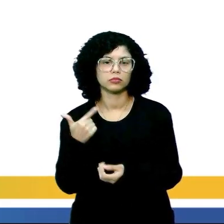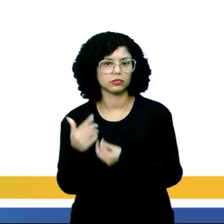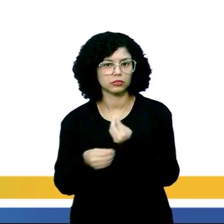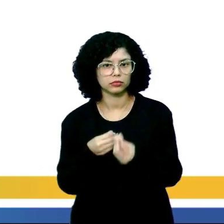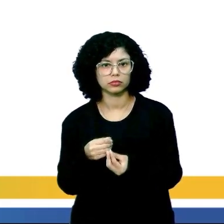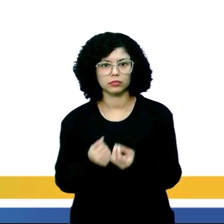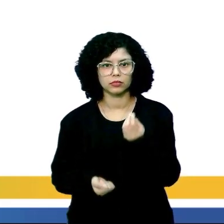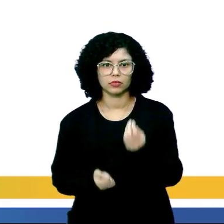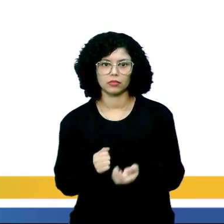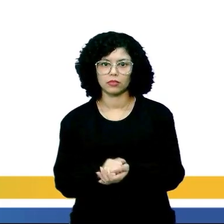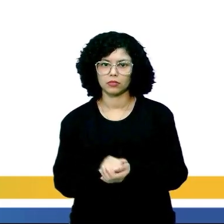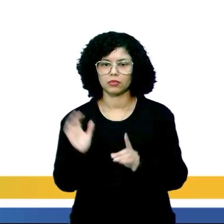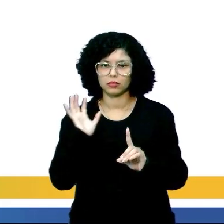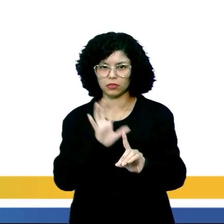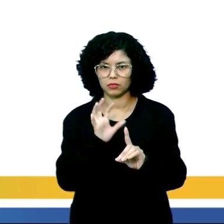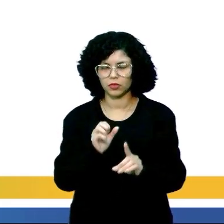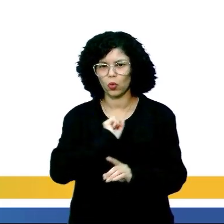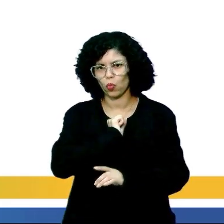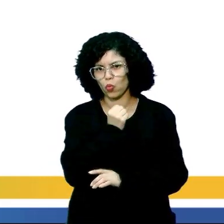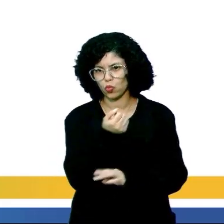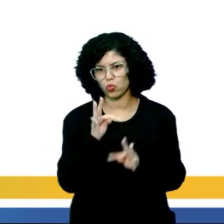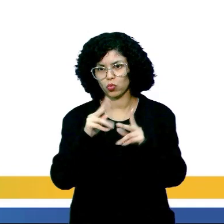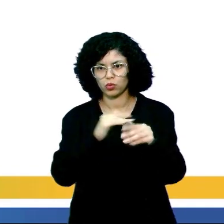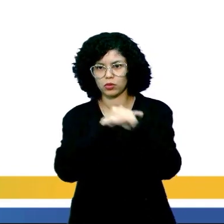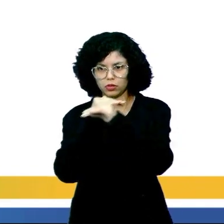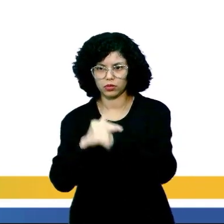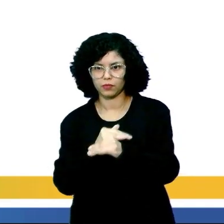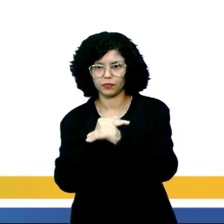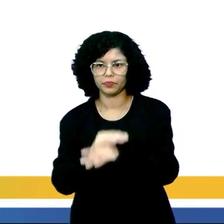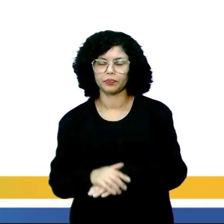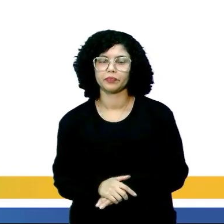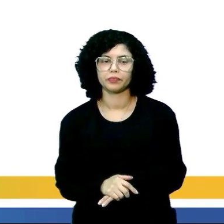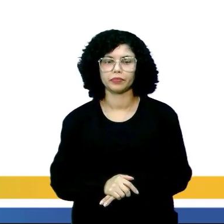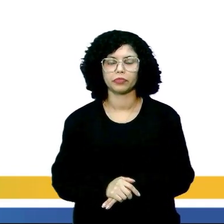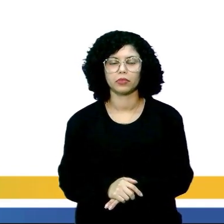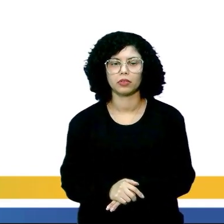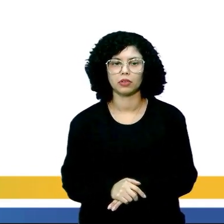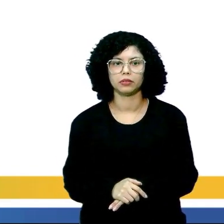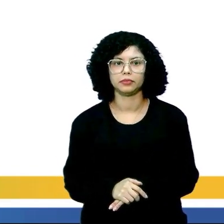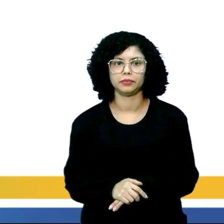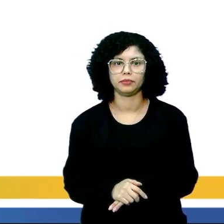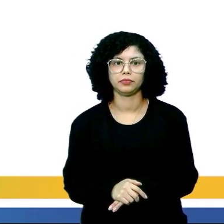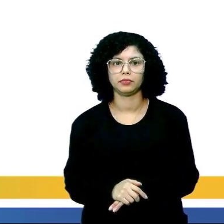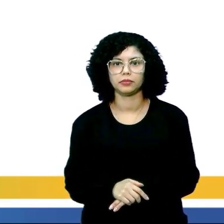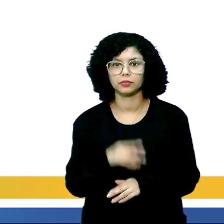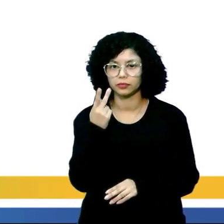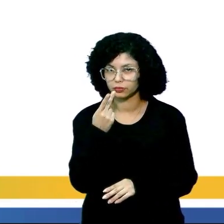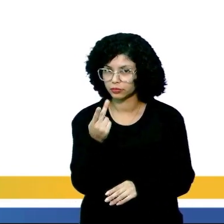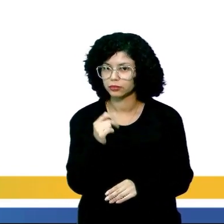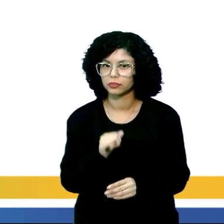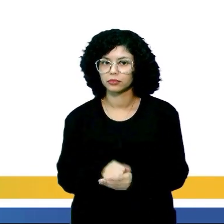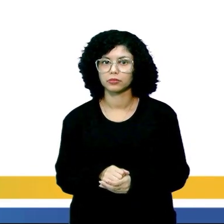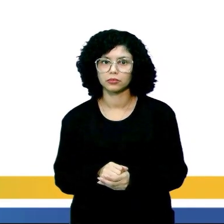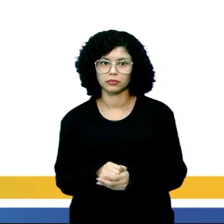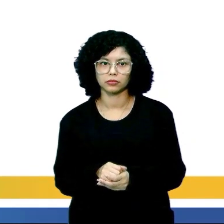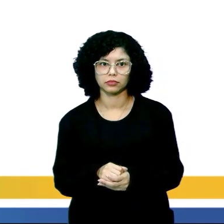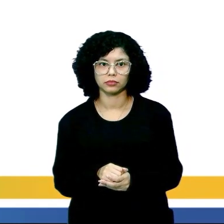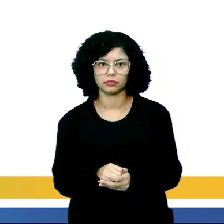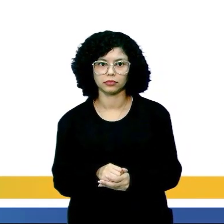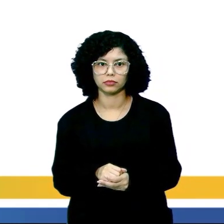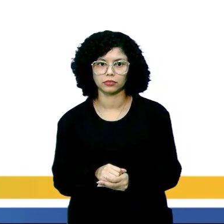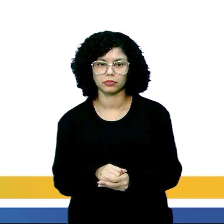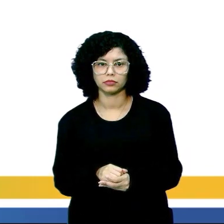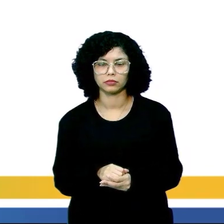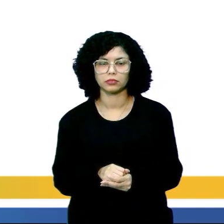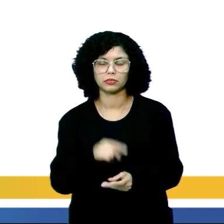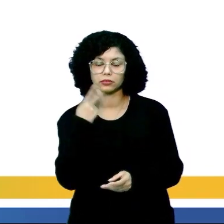são injustificáveis e incentiva o ódio em todos por igual. Olha, isso aí ele falou, né? Olha lá, observamos